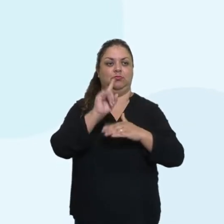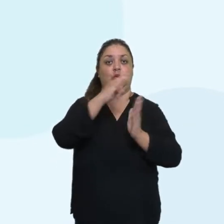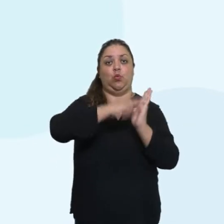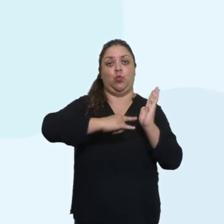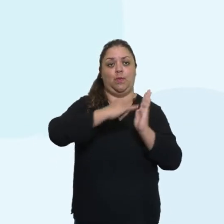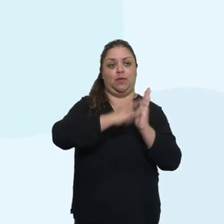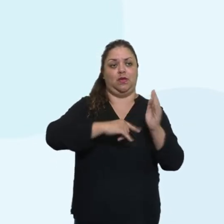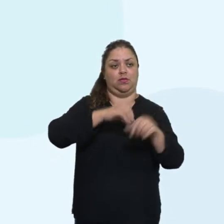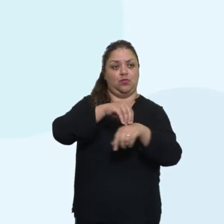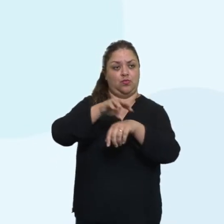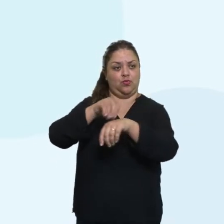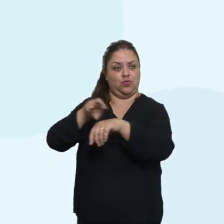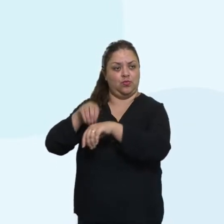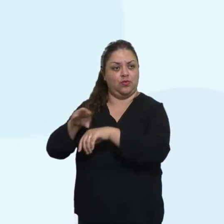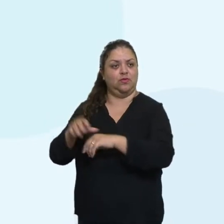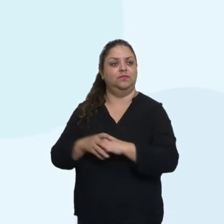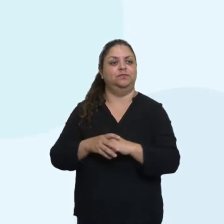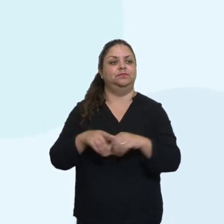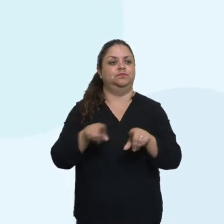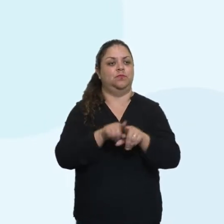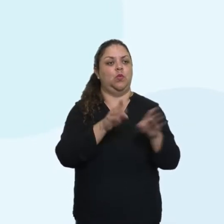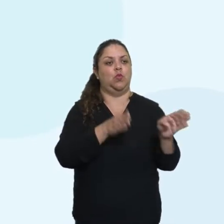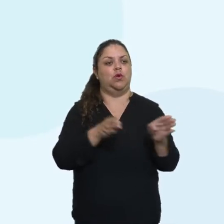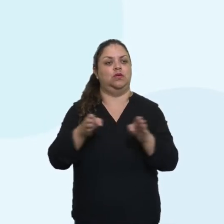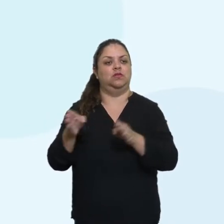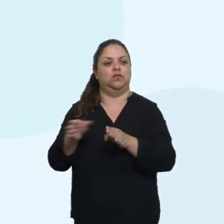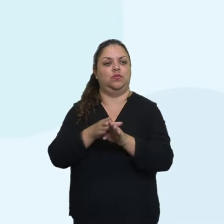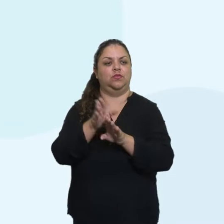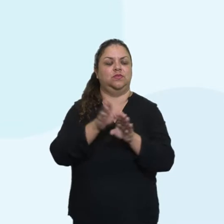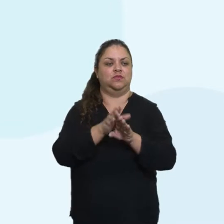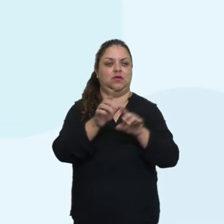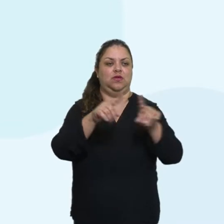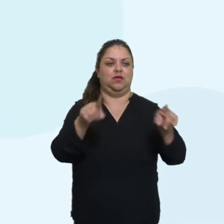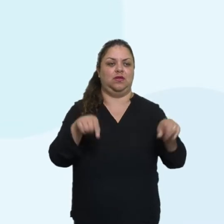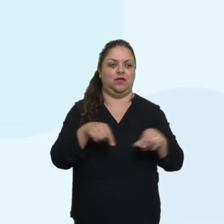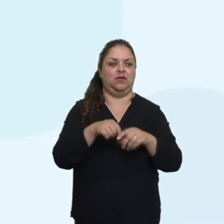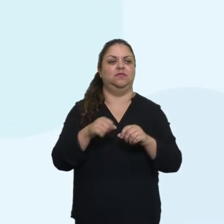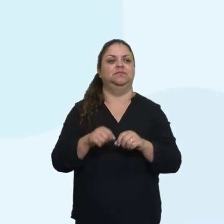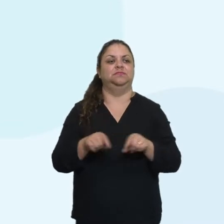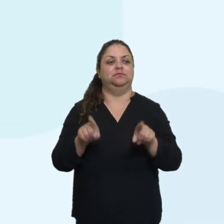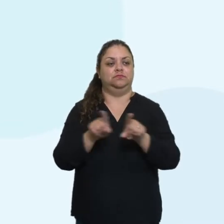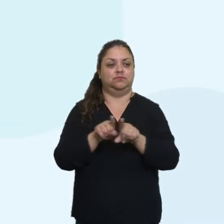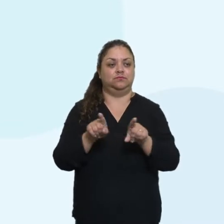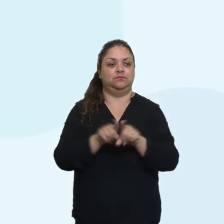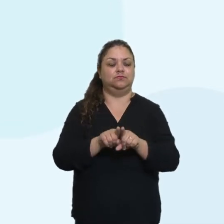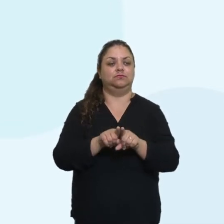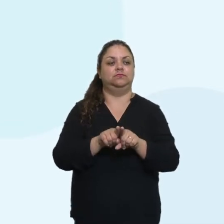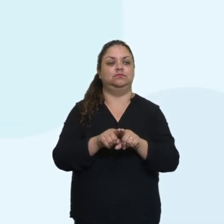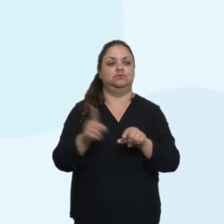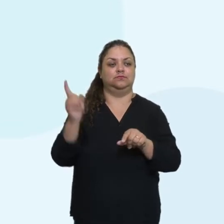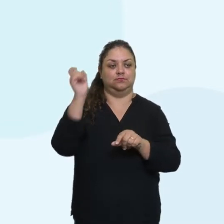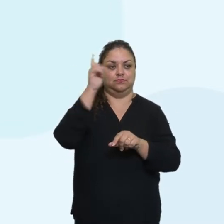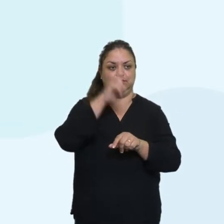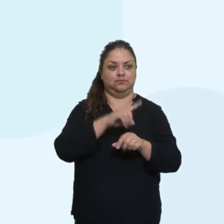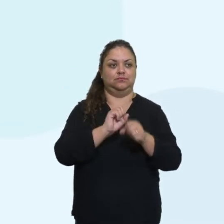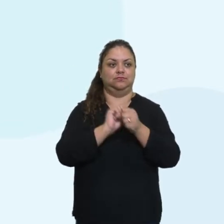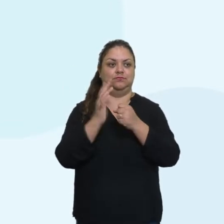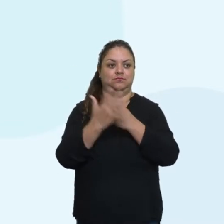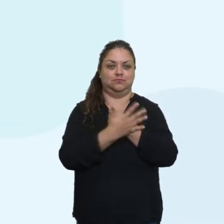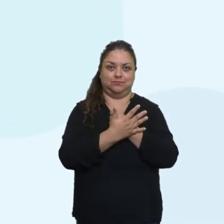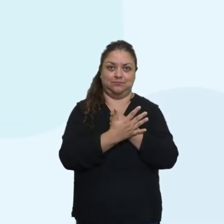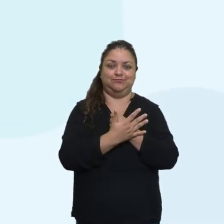sobre o conselho de classe a organização do conselho de classe série A gente vai comentar sobre desafios da couve